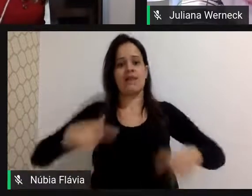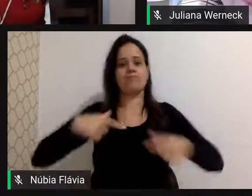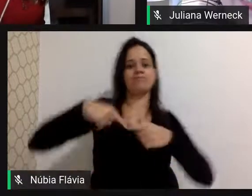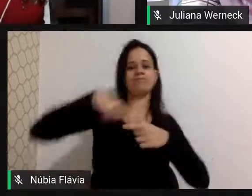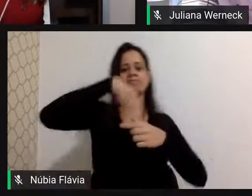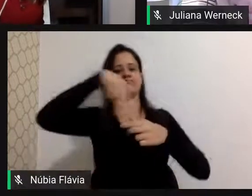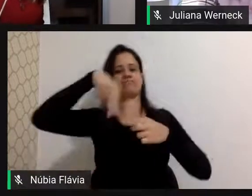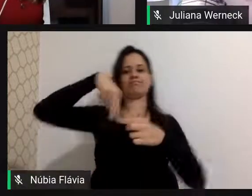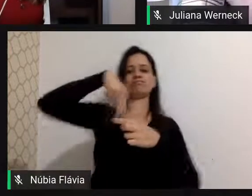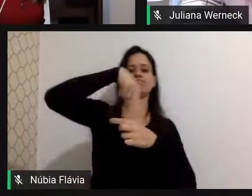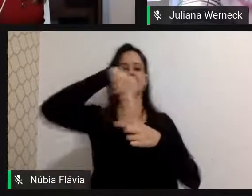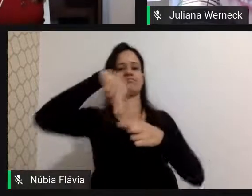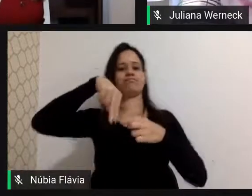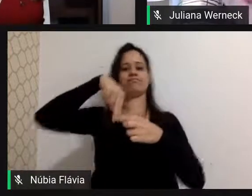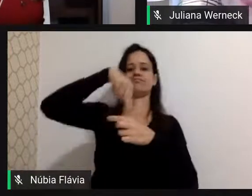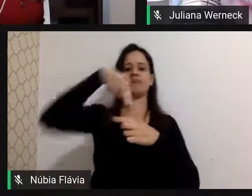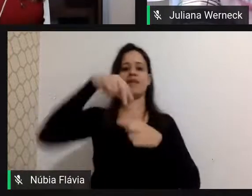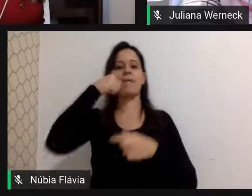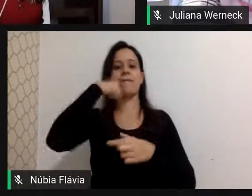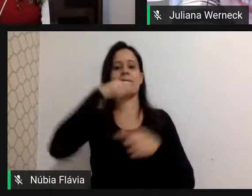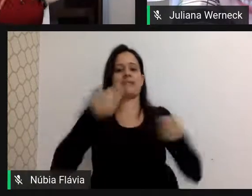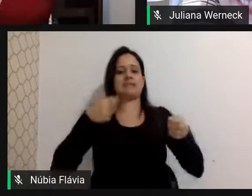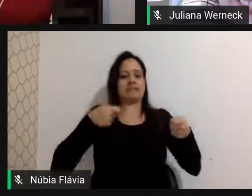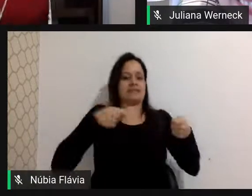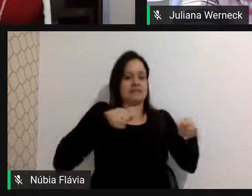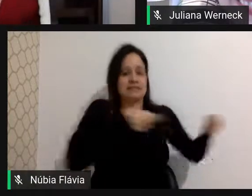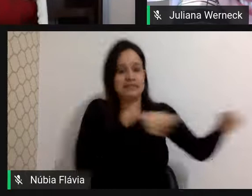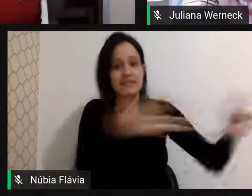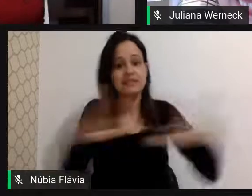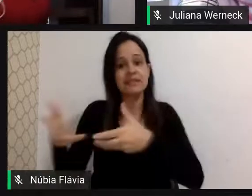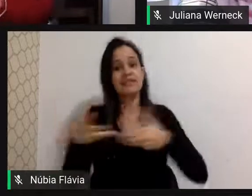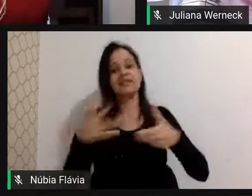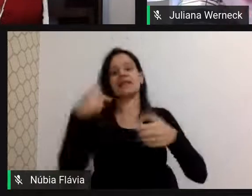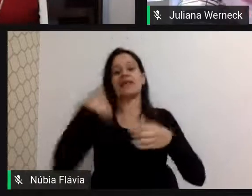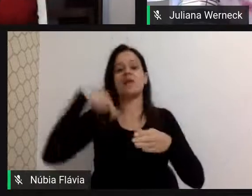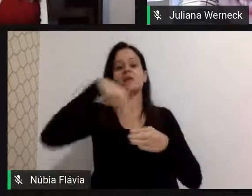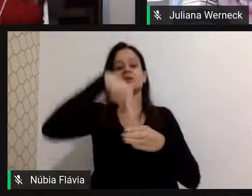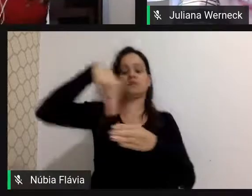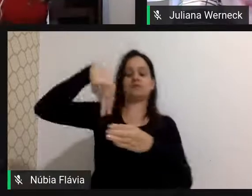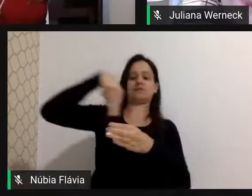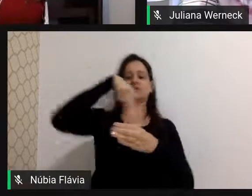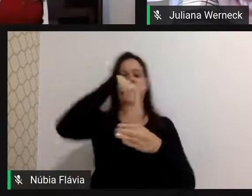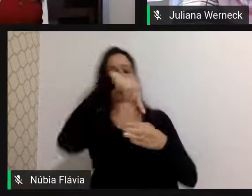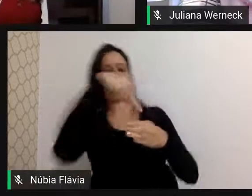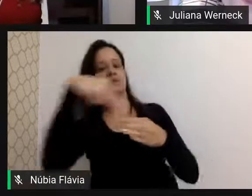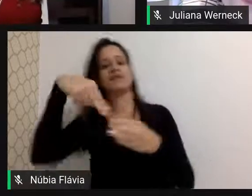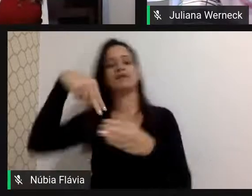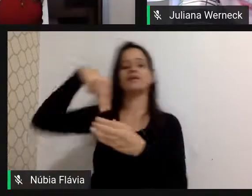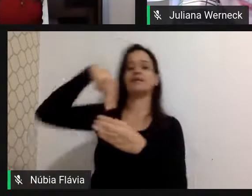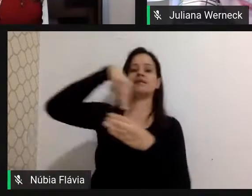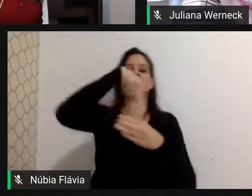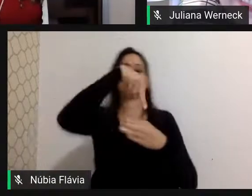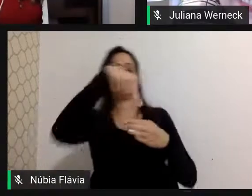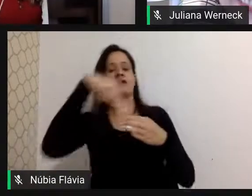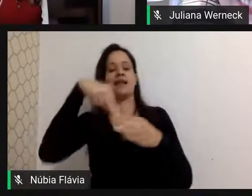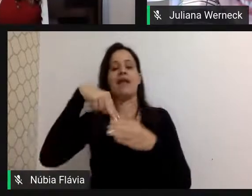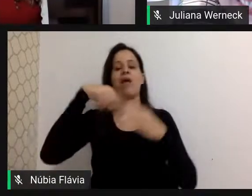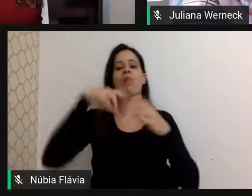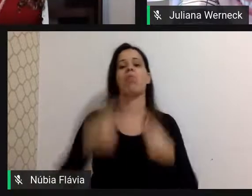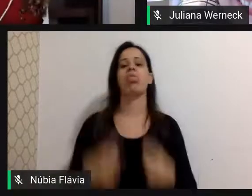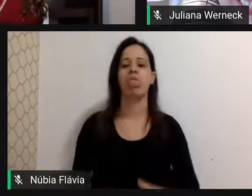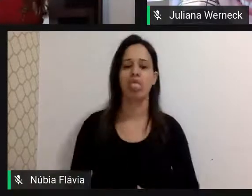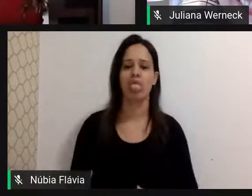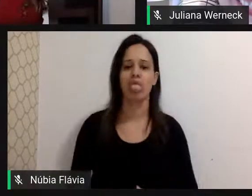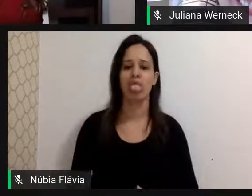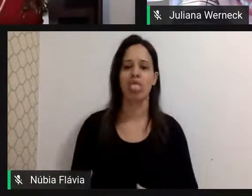dava um impulso no bambolê. Aí, quando ela dava um impulso, eu tentava rodar aqui, segurar o bambolê na minha cintura, mas caía. E daí